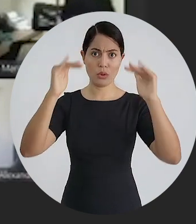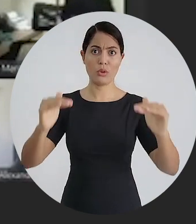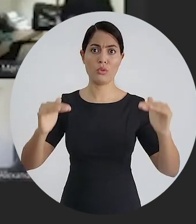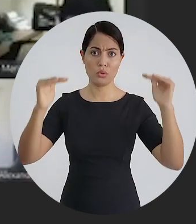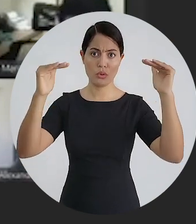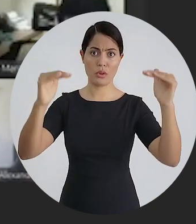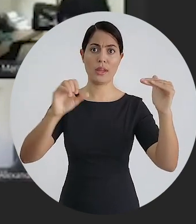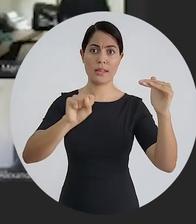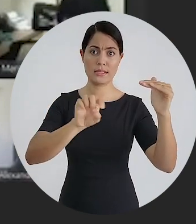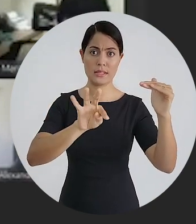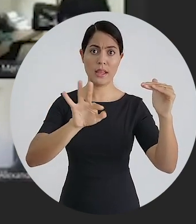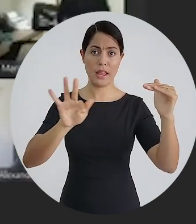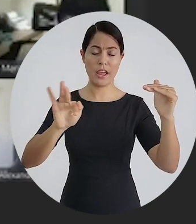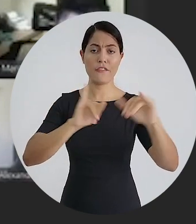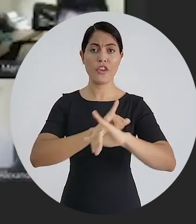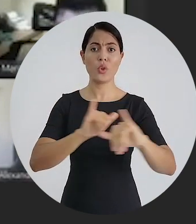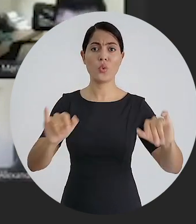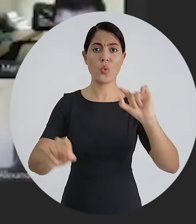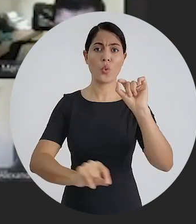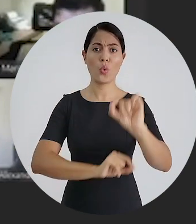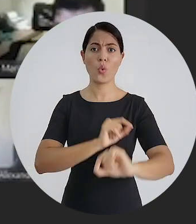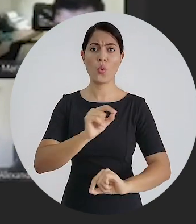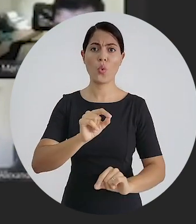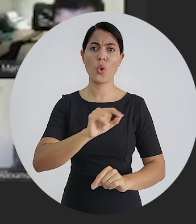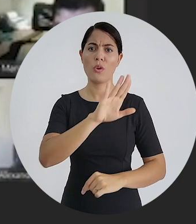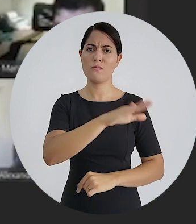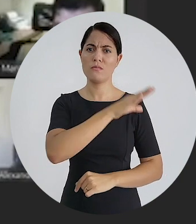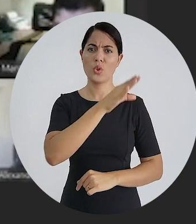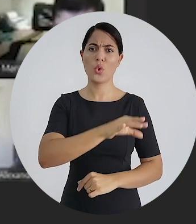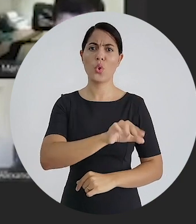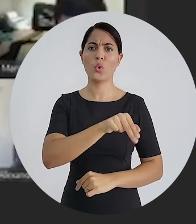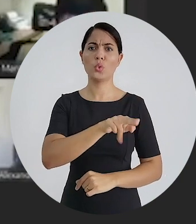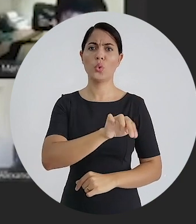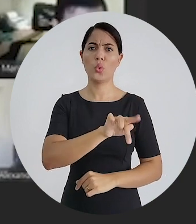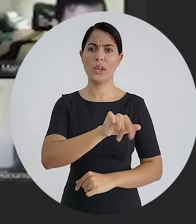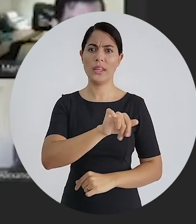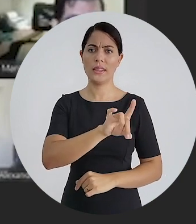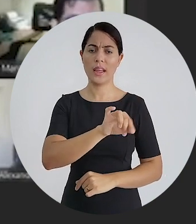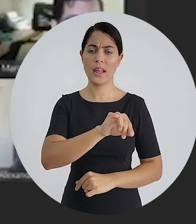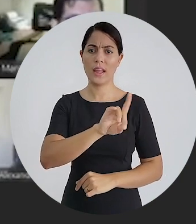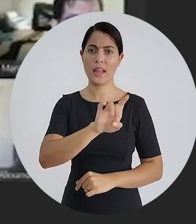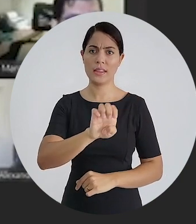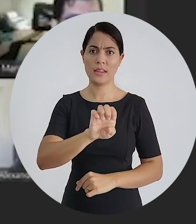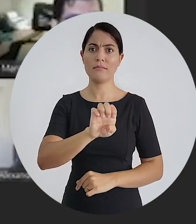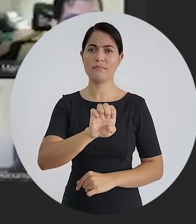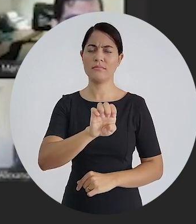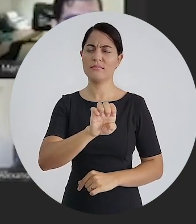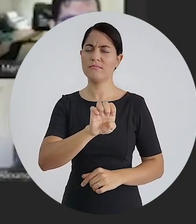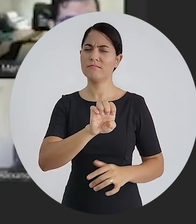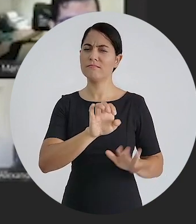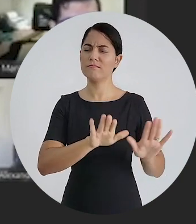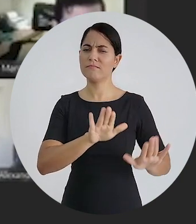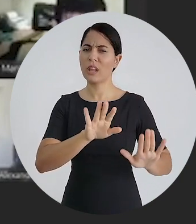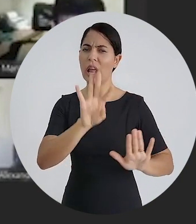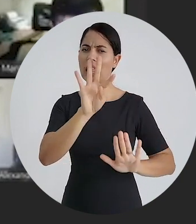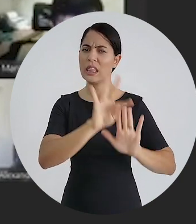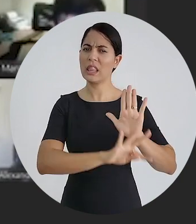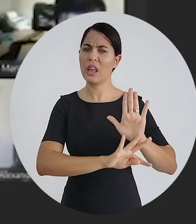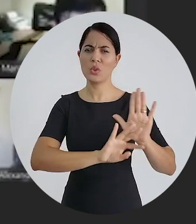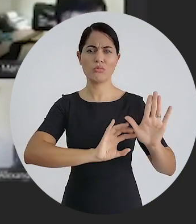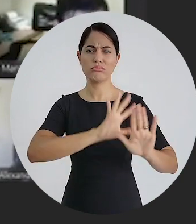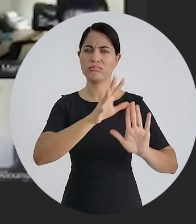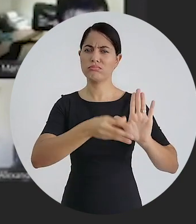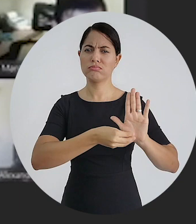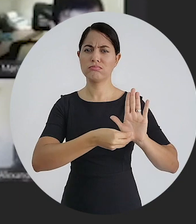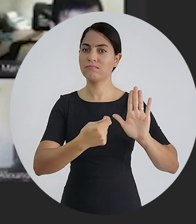Corte declare, abre aspas, a nulidade parcial sem redução de texto do conjunto normativo